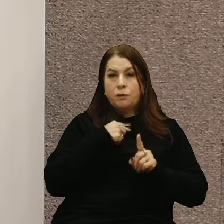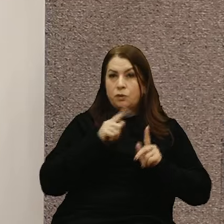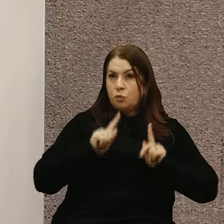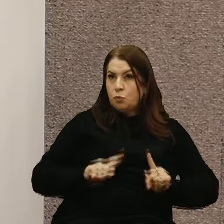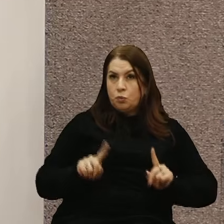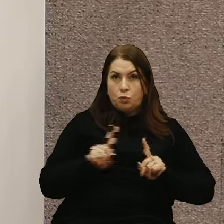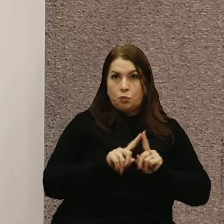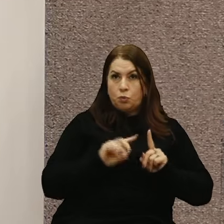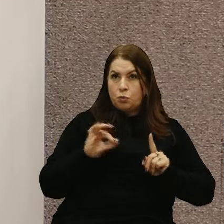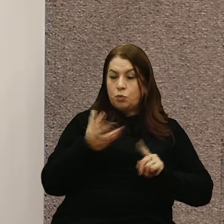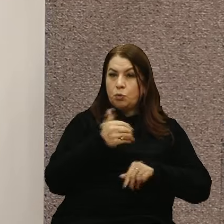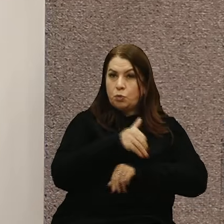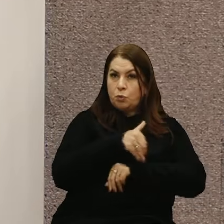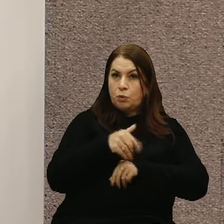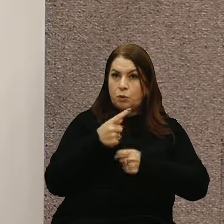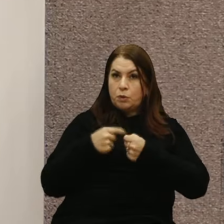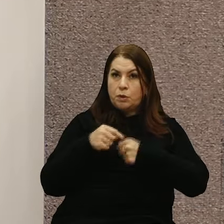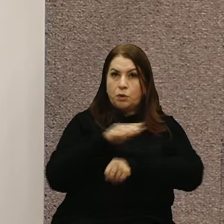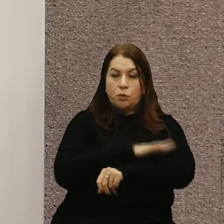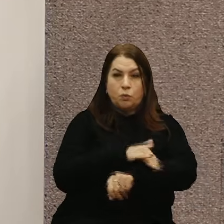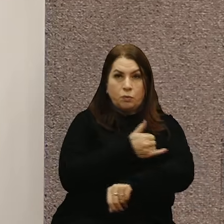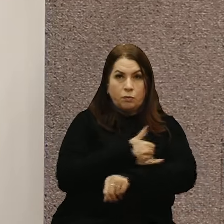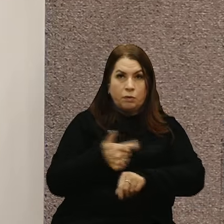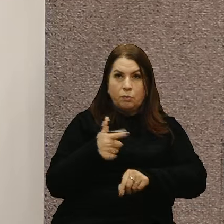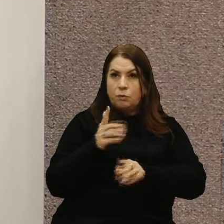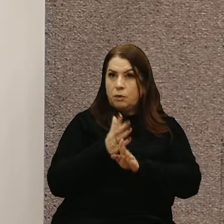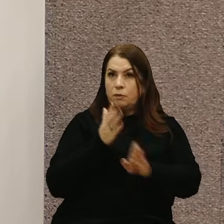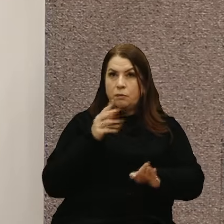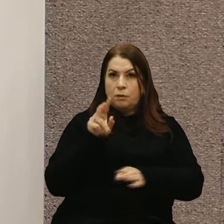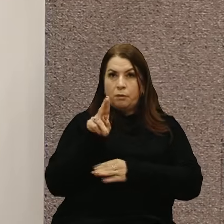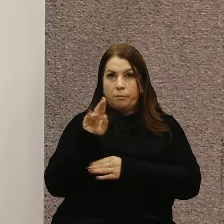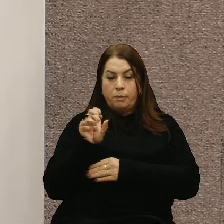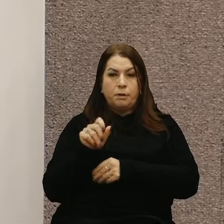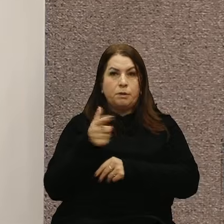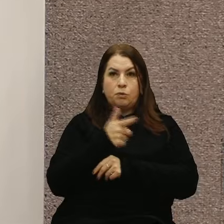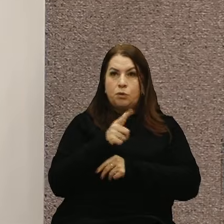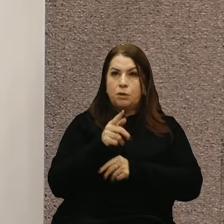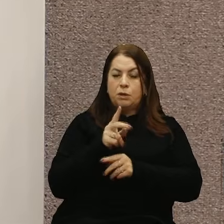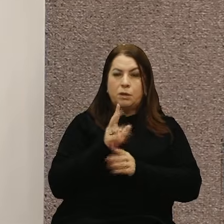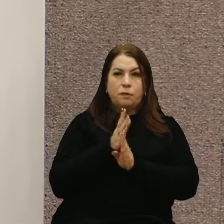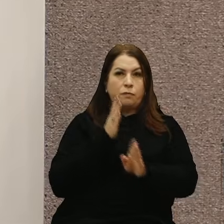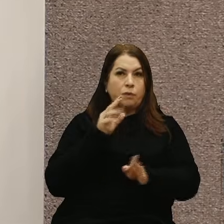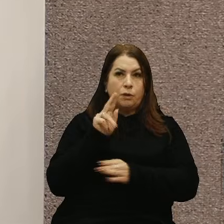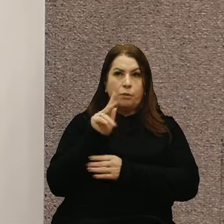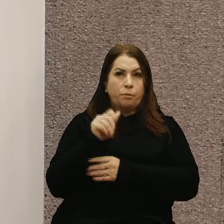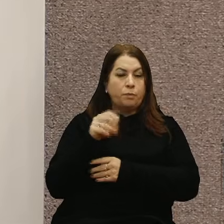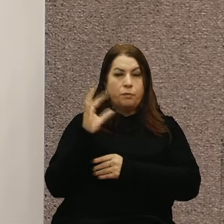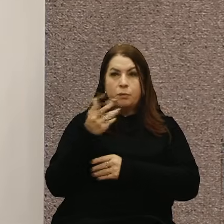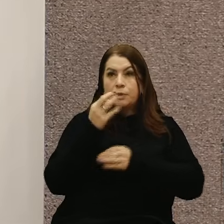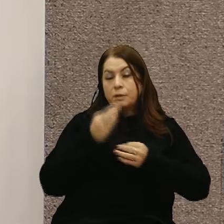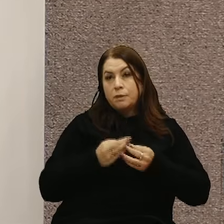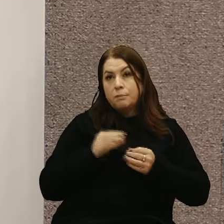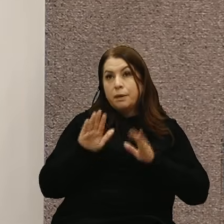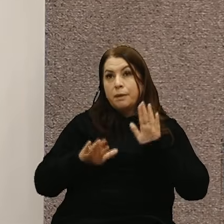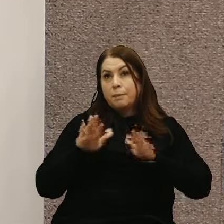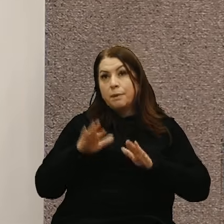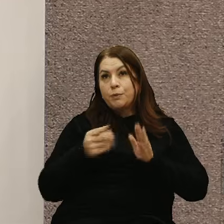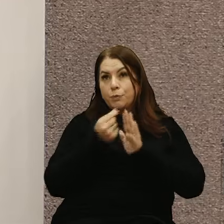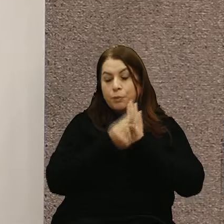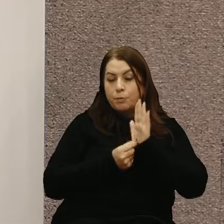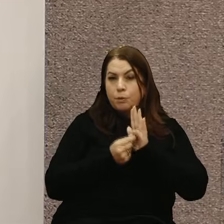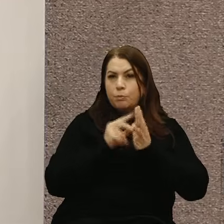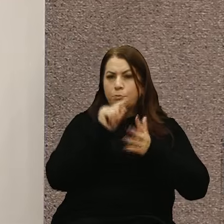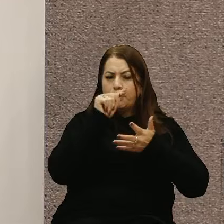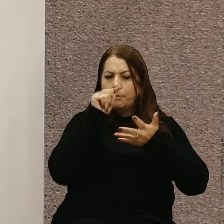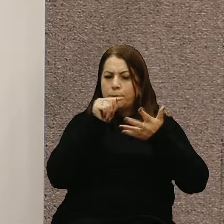gestor, todas as ruas da cidade eram asfaltadas, não tinha fila em UBS, não tinha fila em UPA, estava tudo certo. Só que isso depende de orçamento e uma